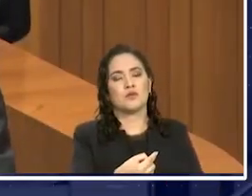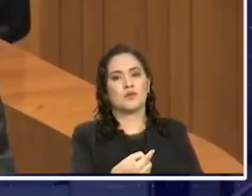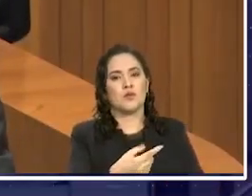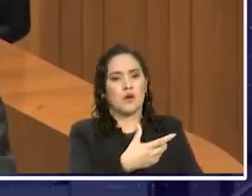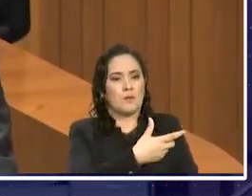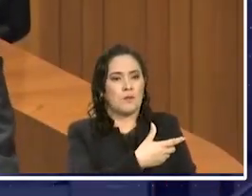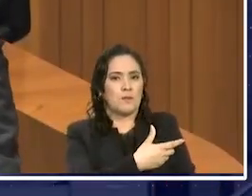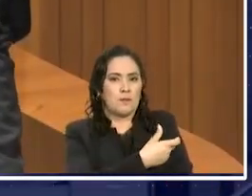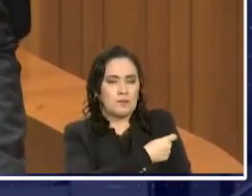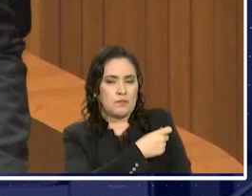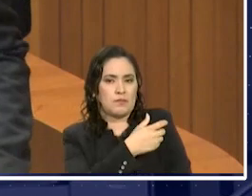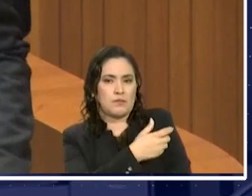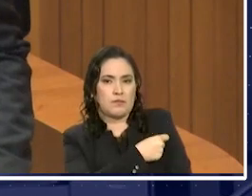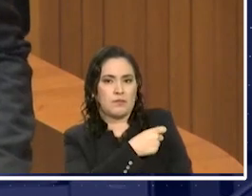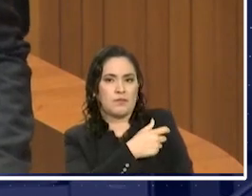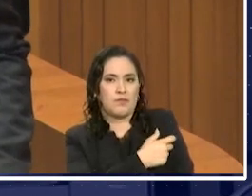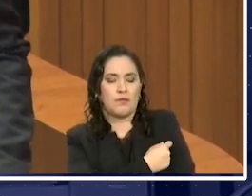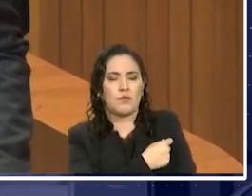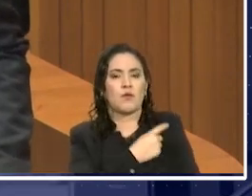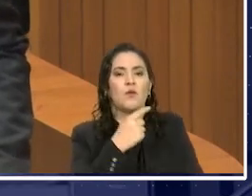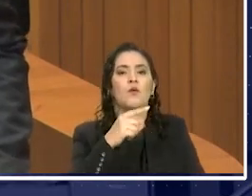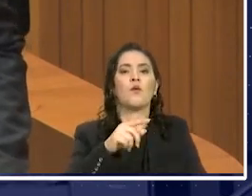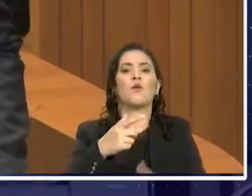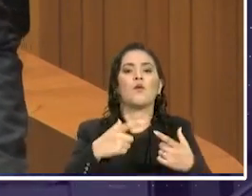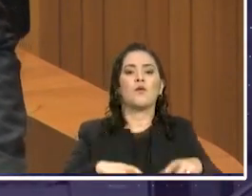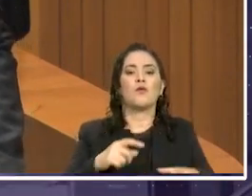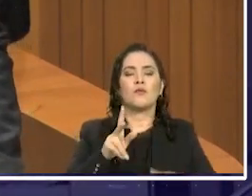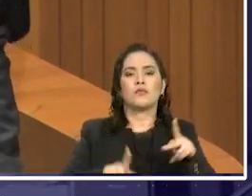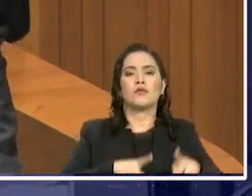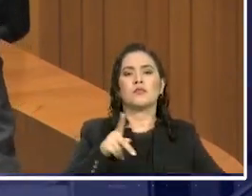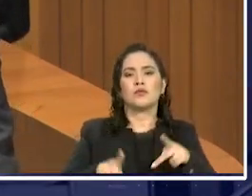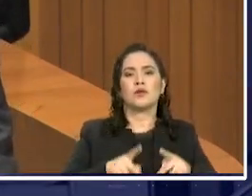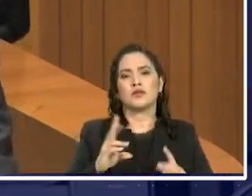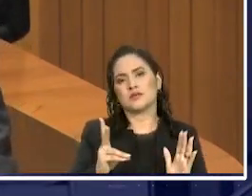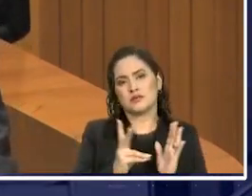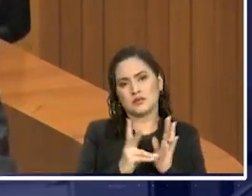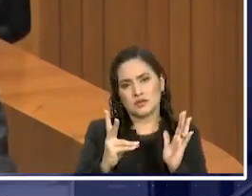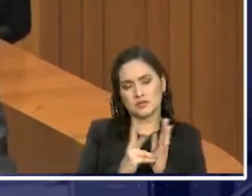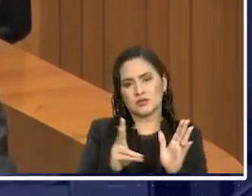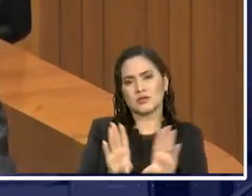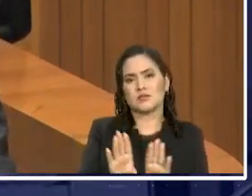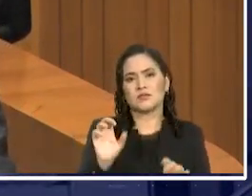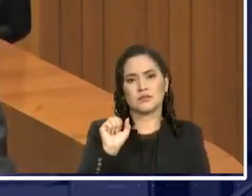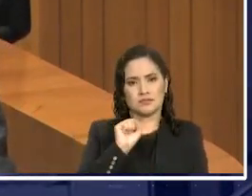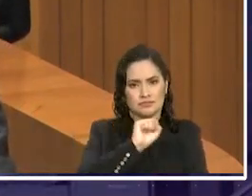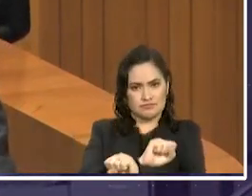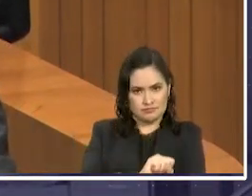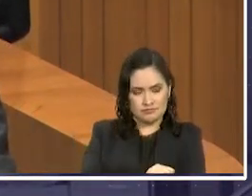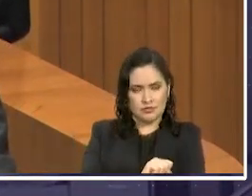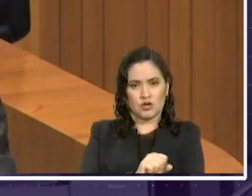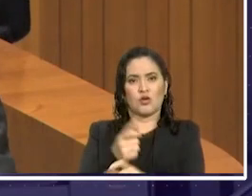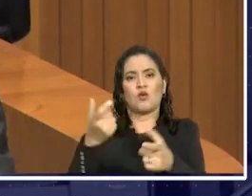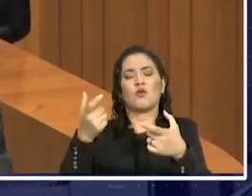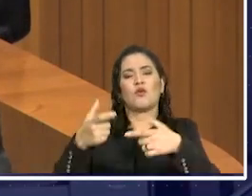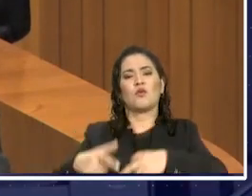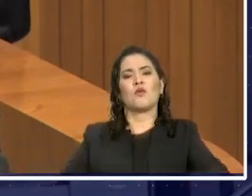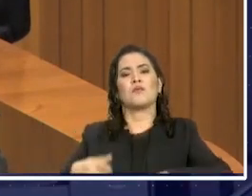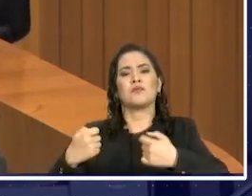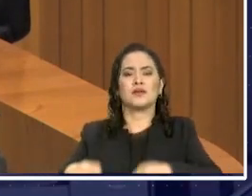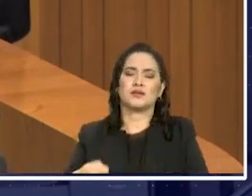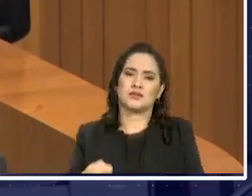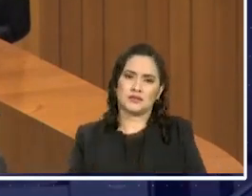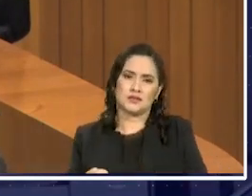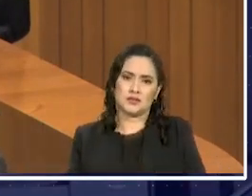deputado Florêncio Neto revelou a necessidade de garantir ao Maranhão o status de zona livre da febre aftosa sem vacinação,